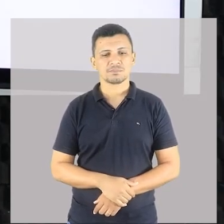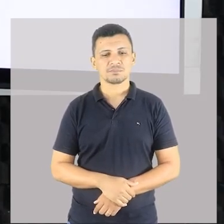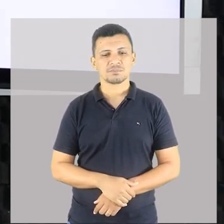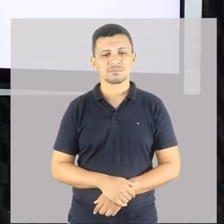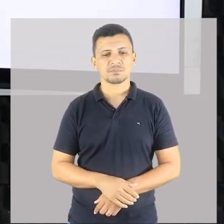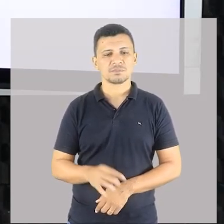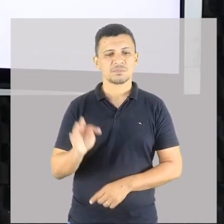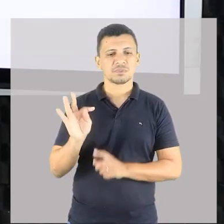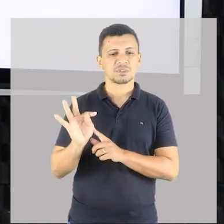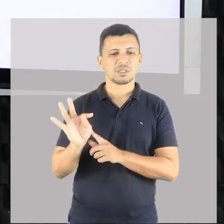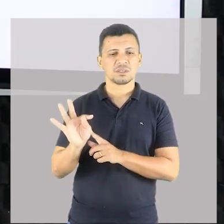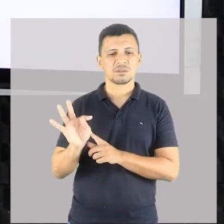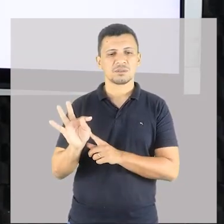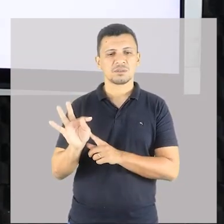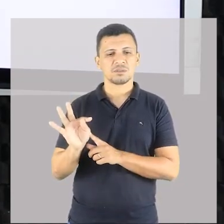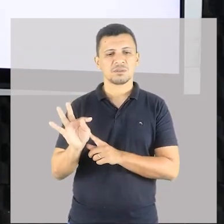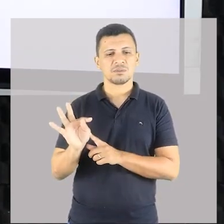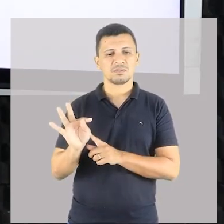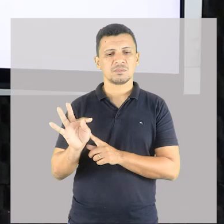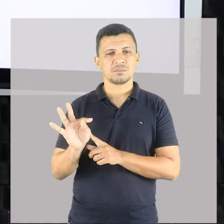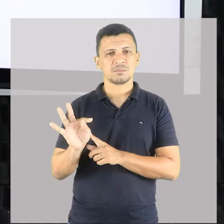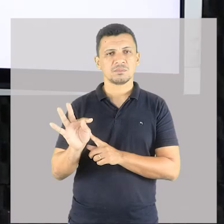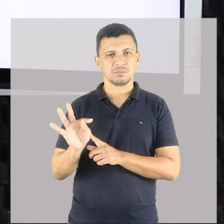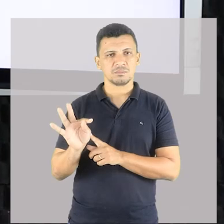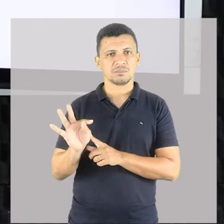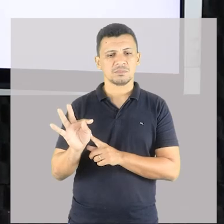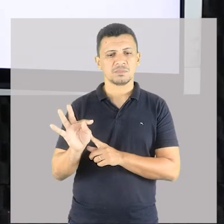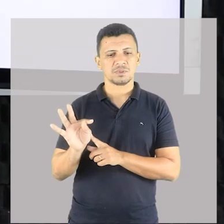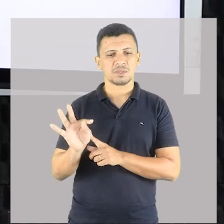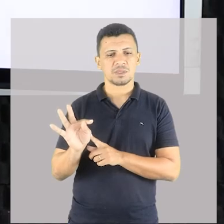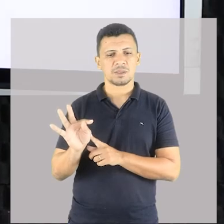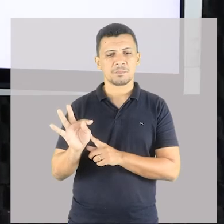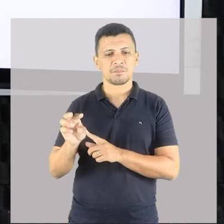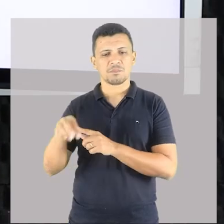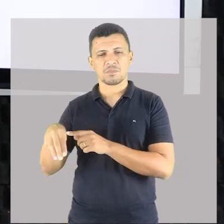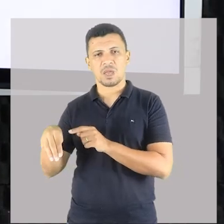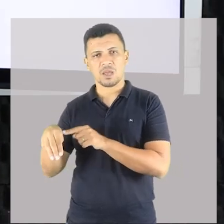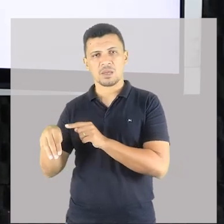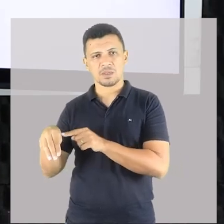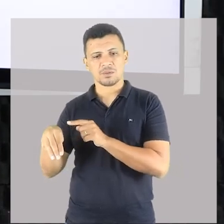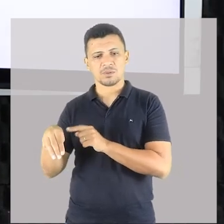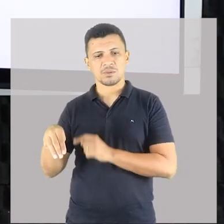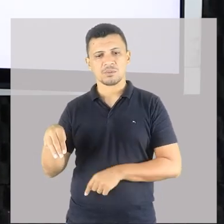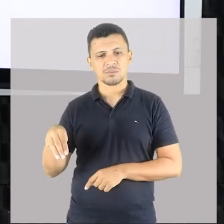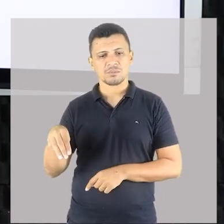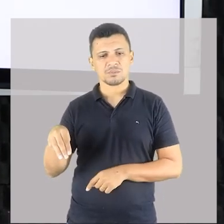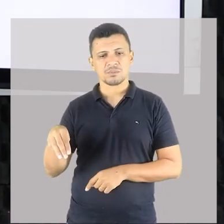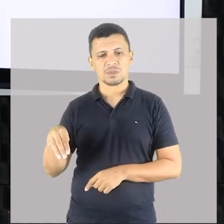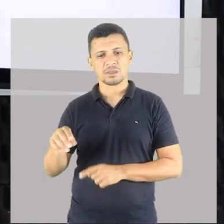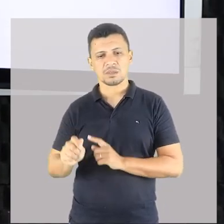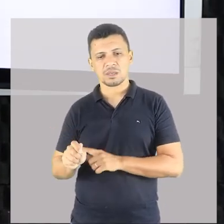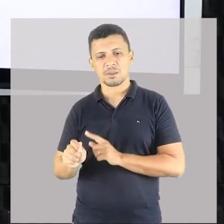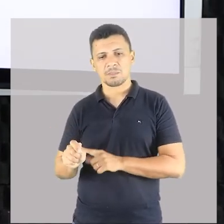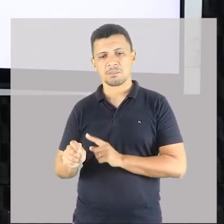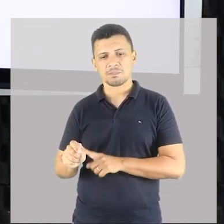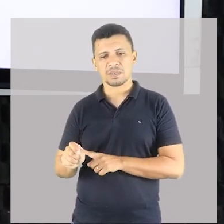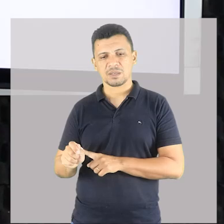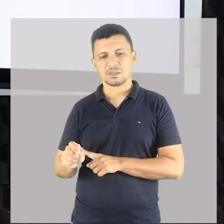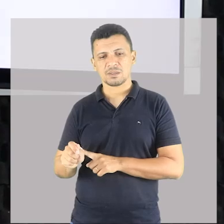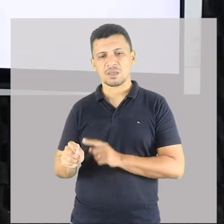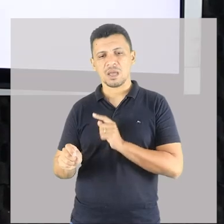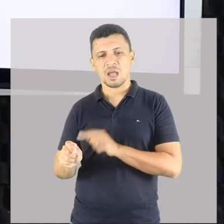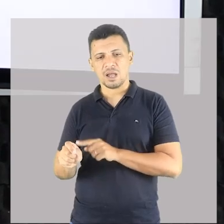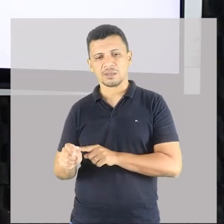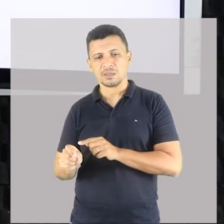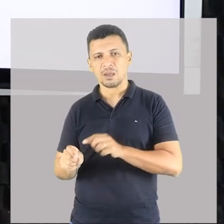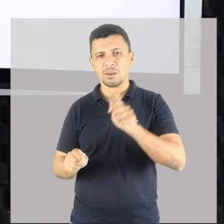tá em Tesla, que é a unidade de medida do campo, a unidade de medida de comprimento é metro e aqui ampere, aqui a corrente está em ampere.